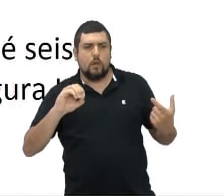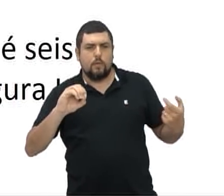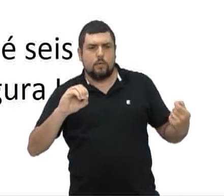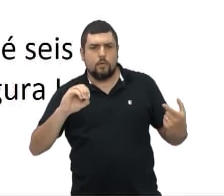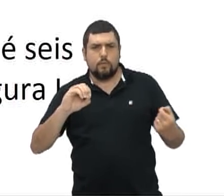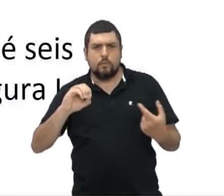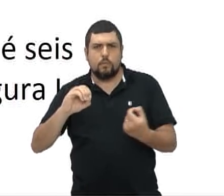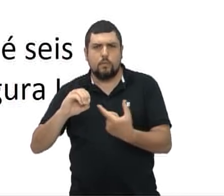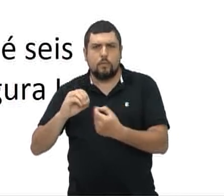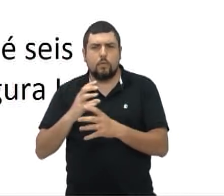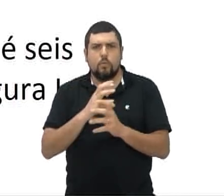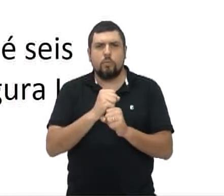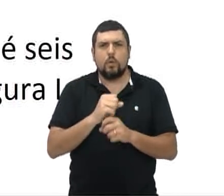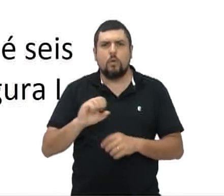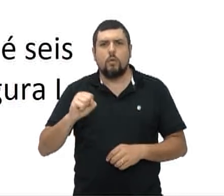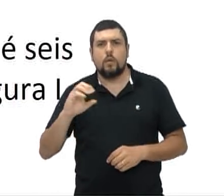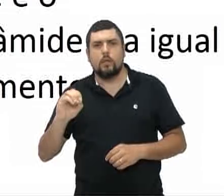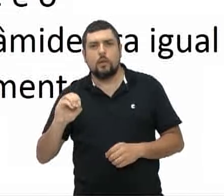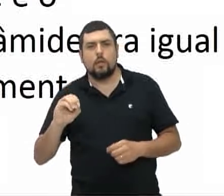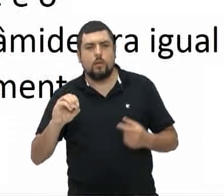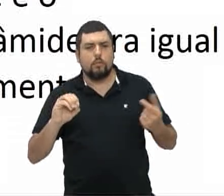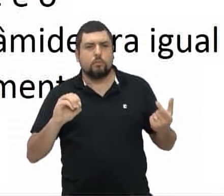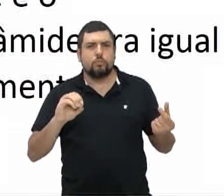São 4 vezes.